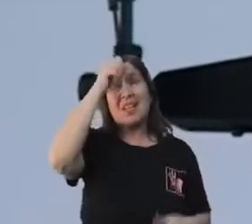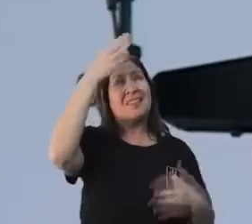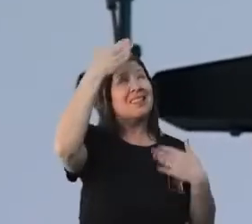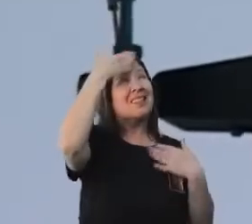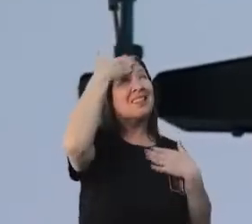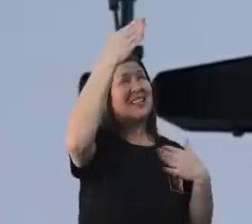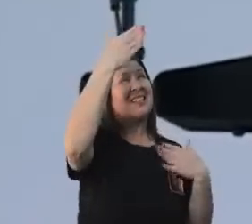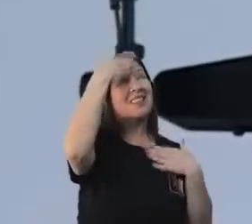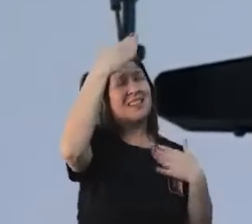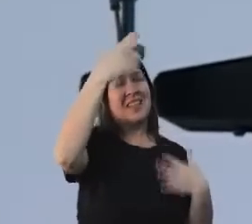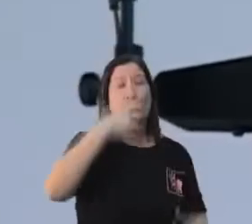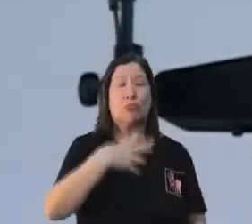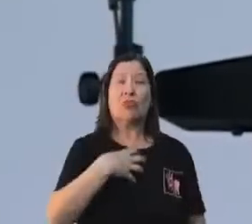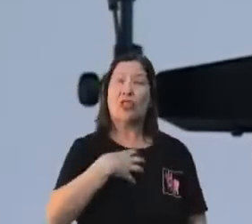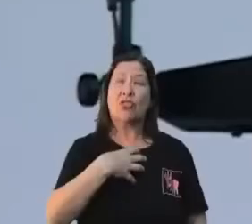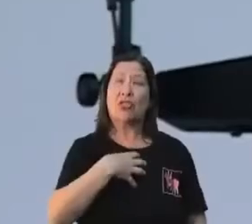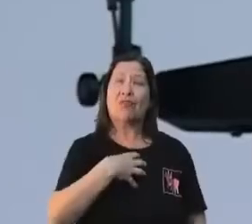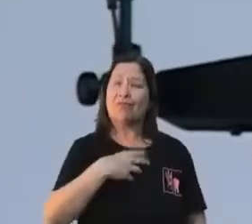Me permita brincar um pouco.